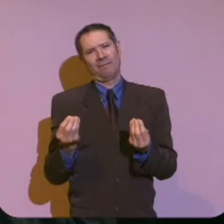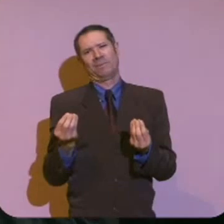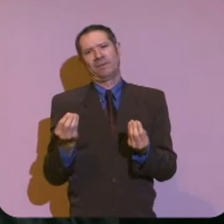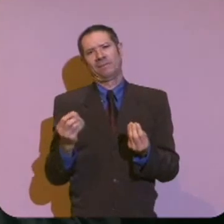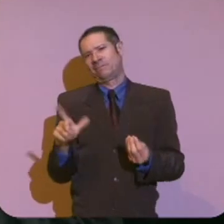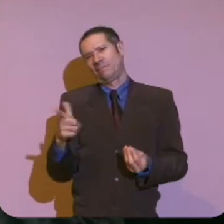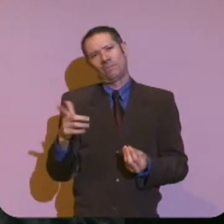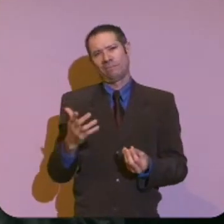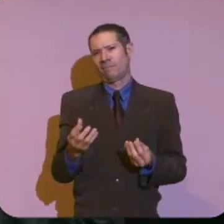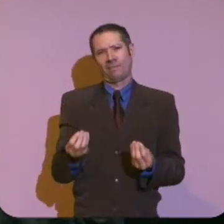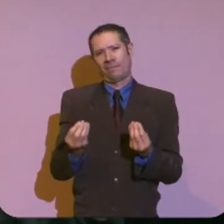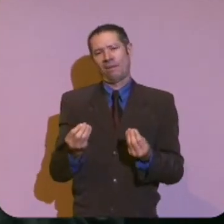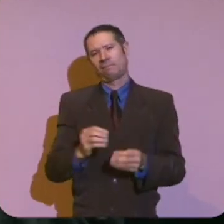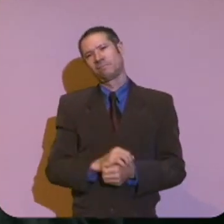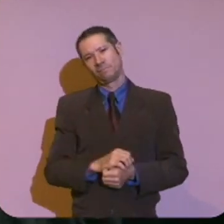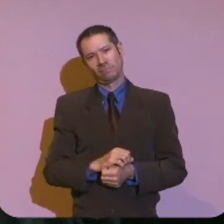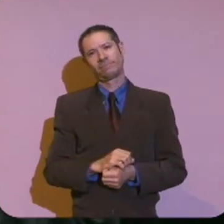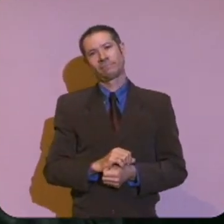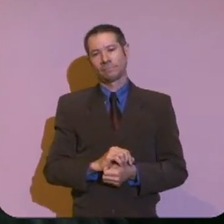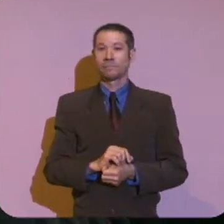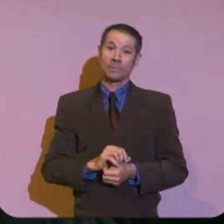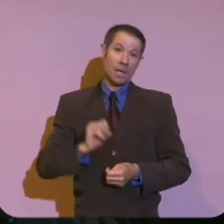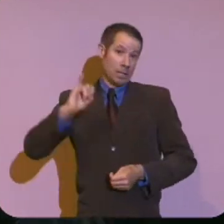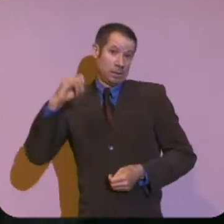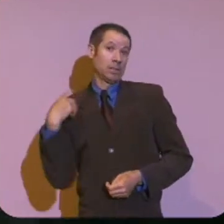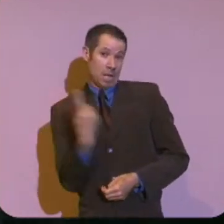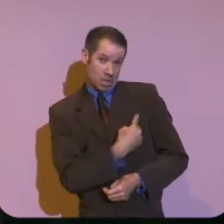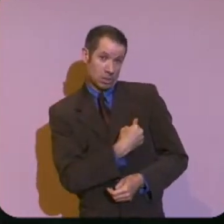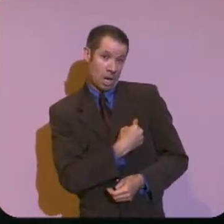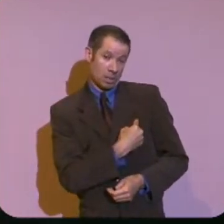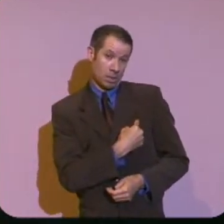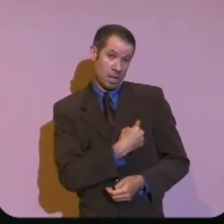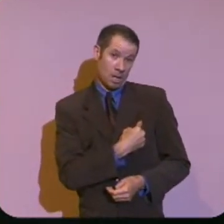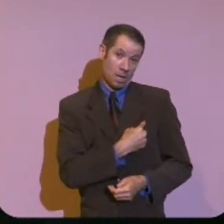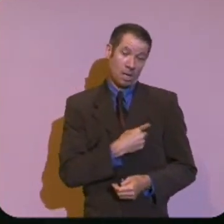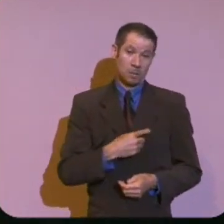Não tem jeito. E se a gente endurece,